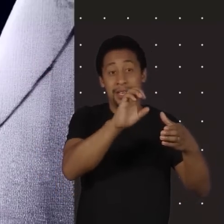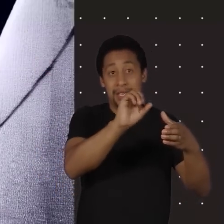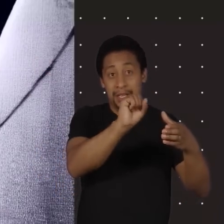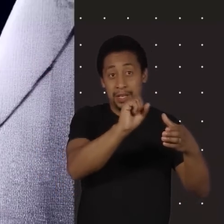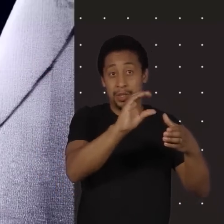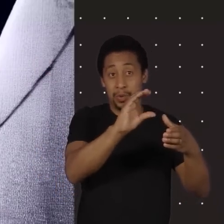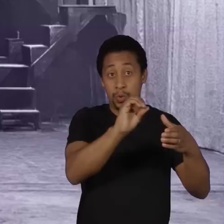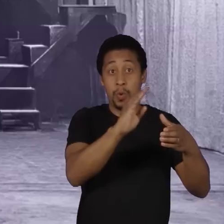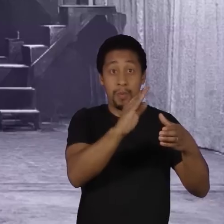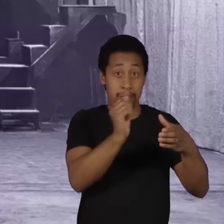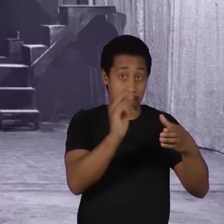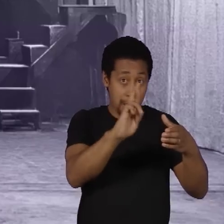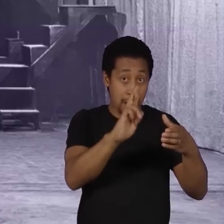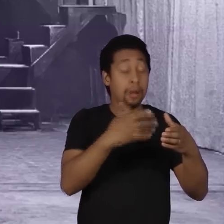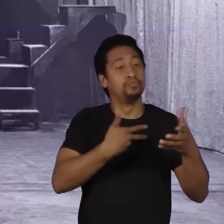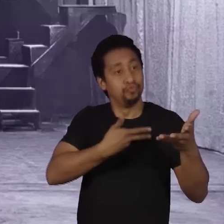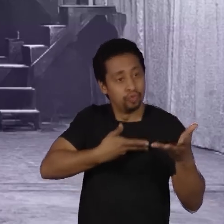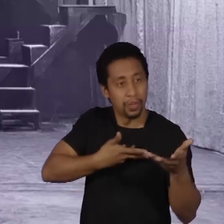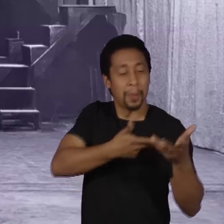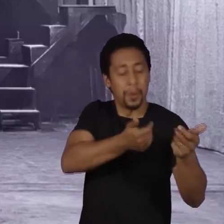fazer teste.